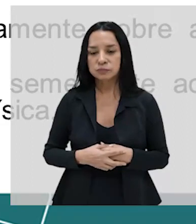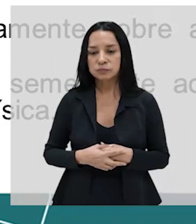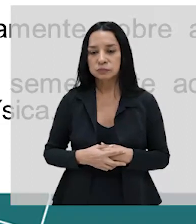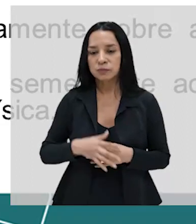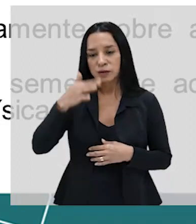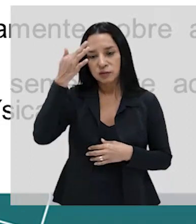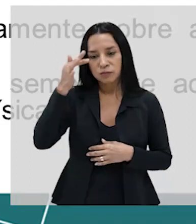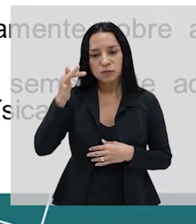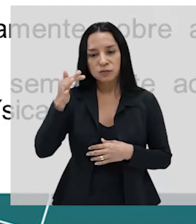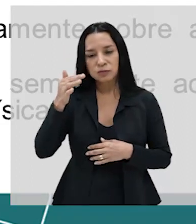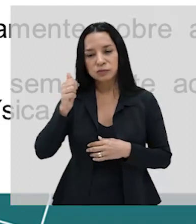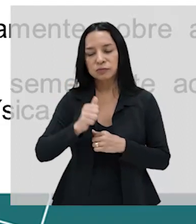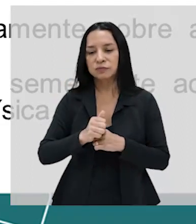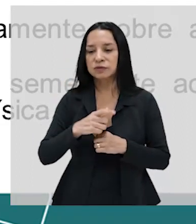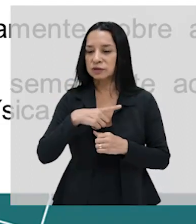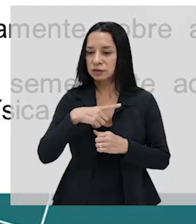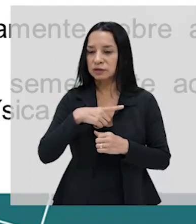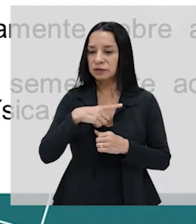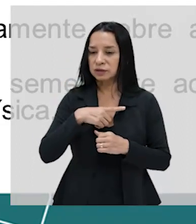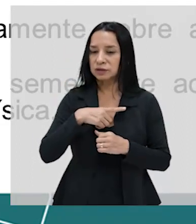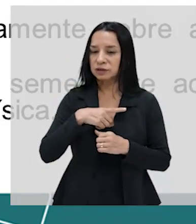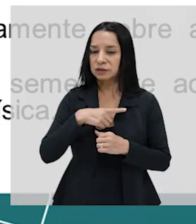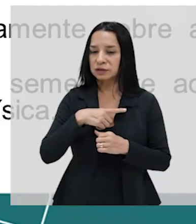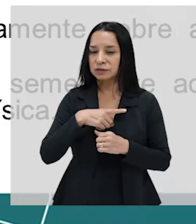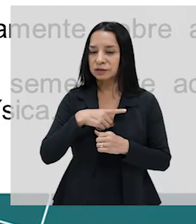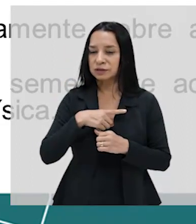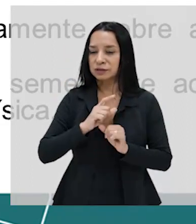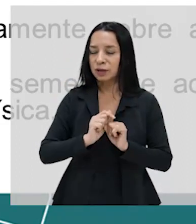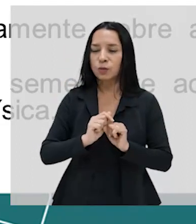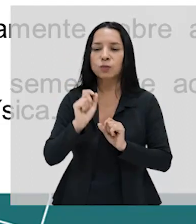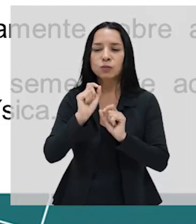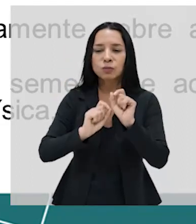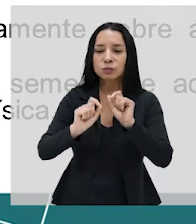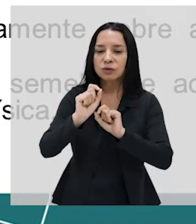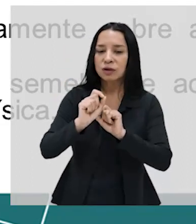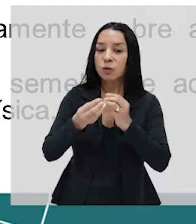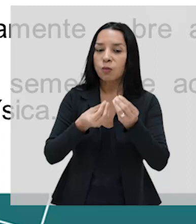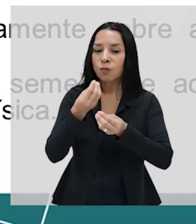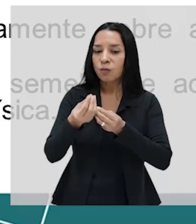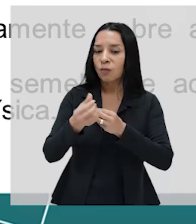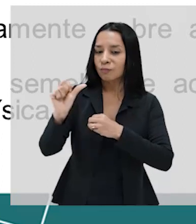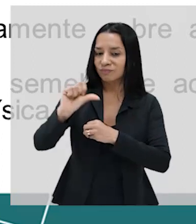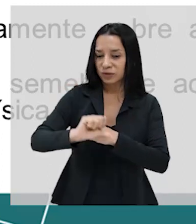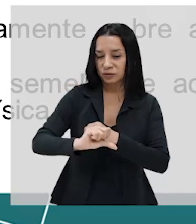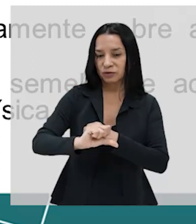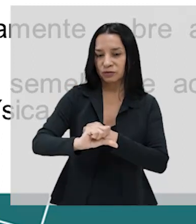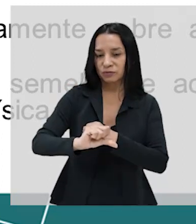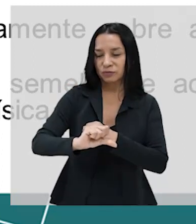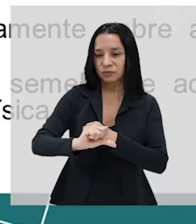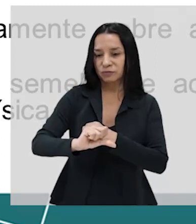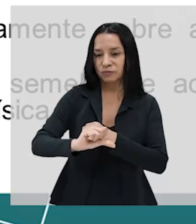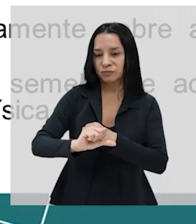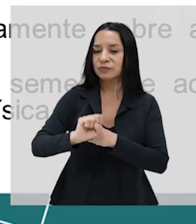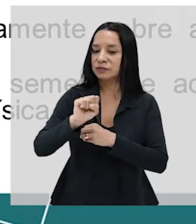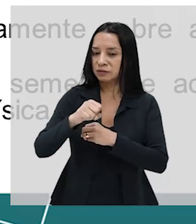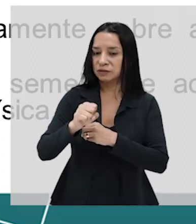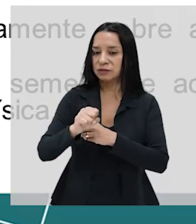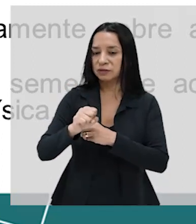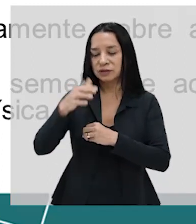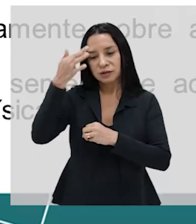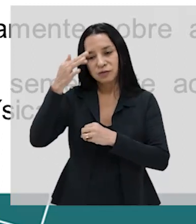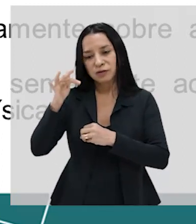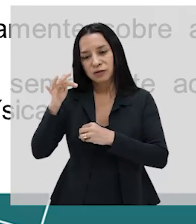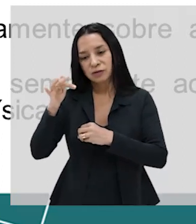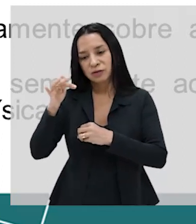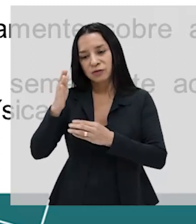por vezes, uma postura negativa, né? As pessoas olham muito também por este lado. Obviamente que a filosofia ela pega uma